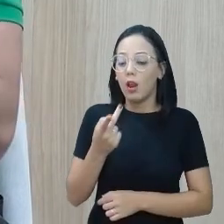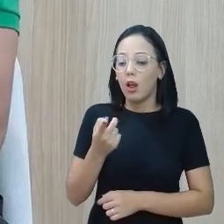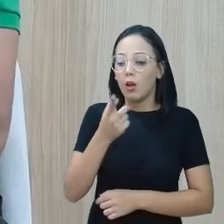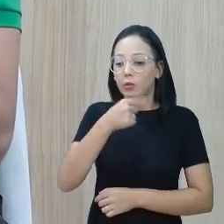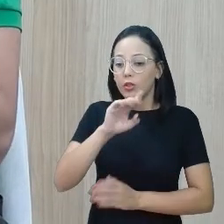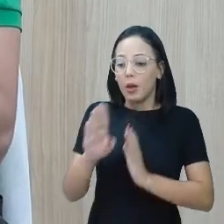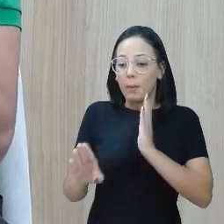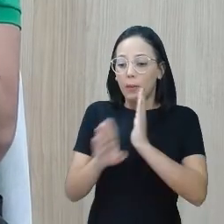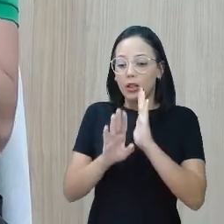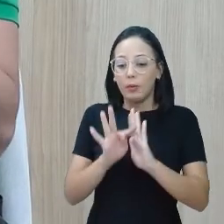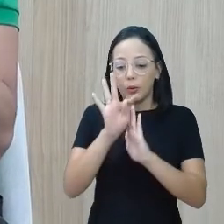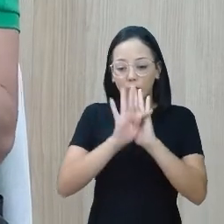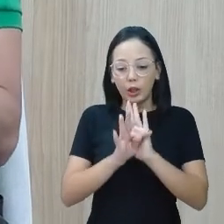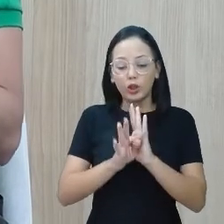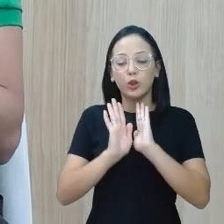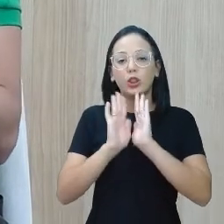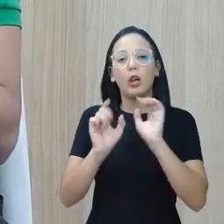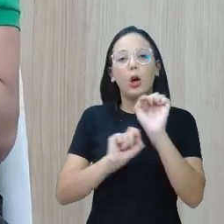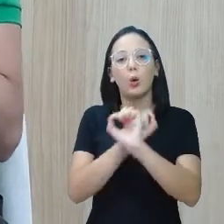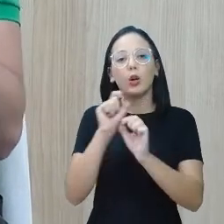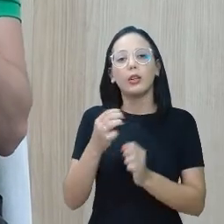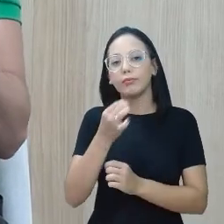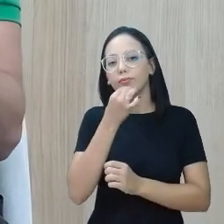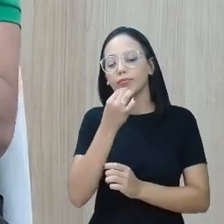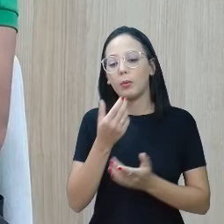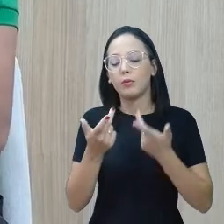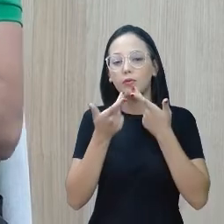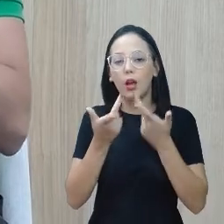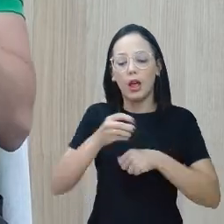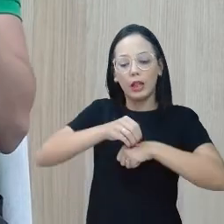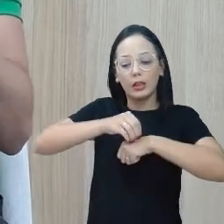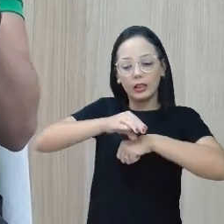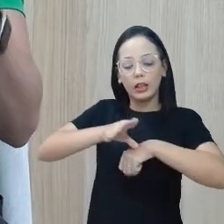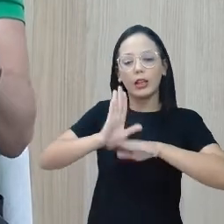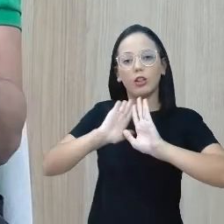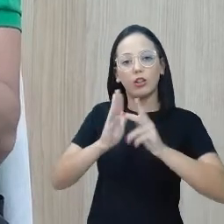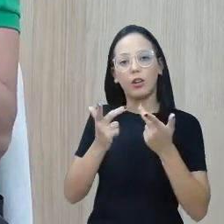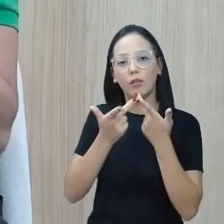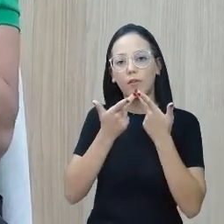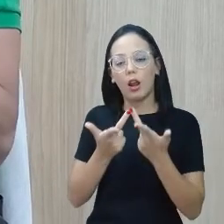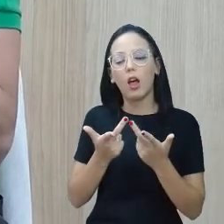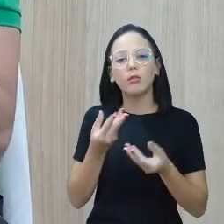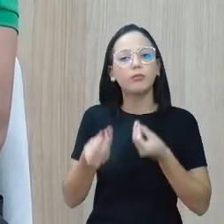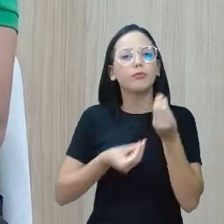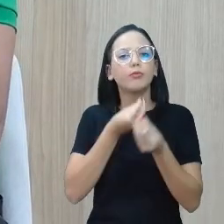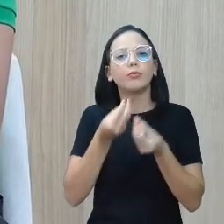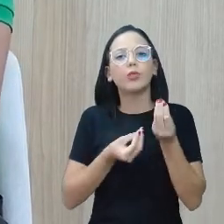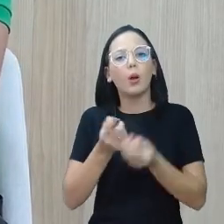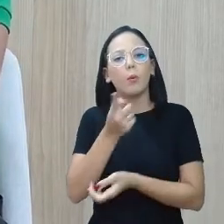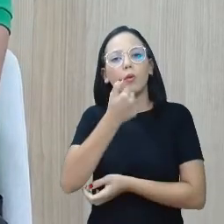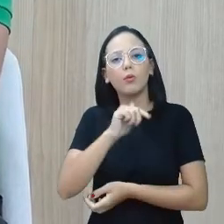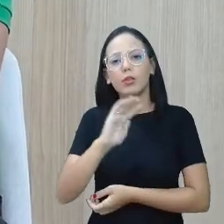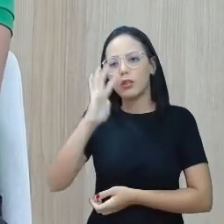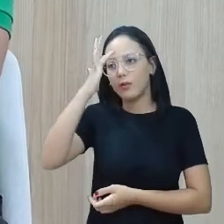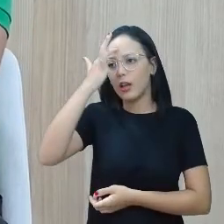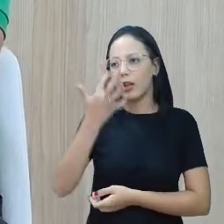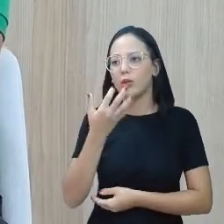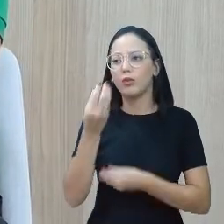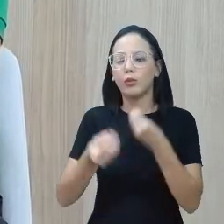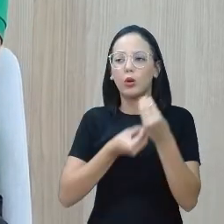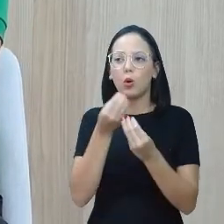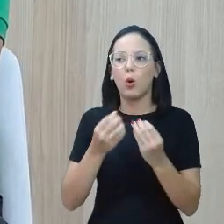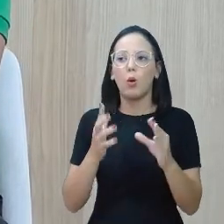observar o texto, ele já vai entregar, tá bom? Ele já vai te dizer como é que você vai ter que resolver